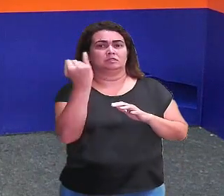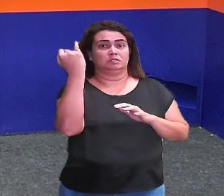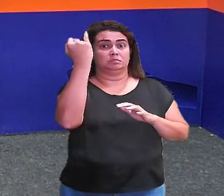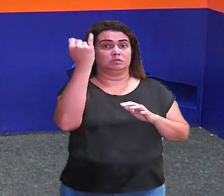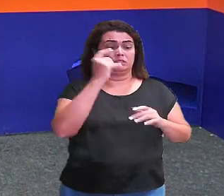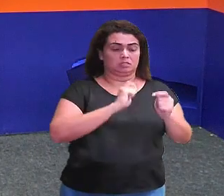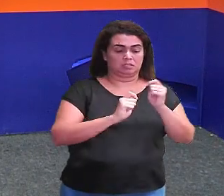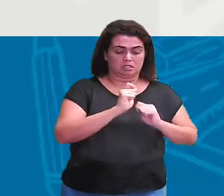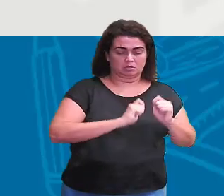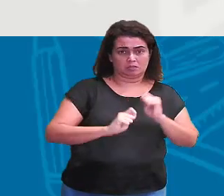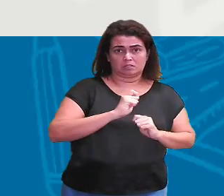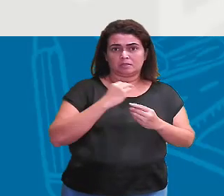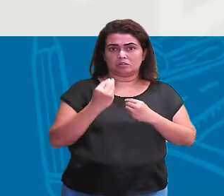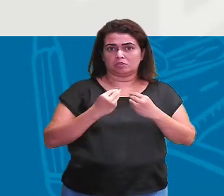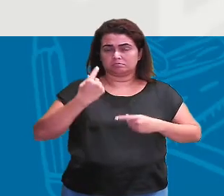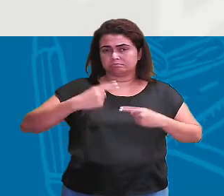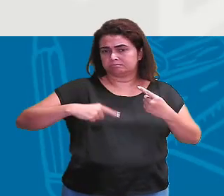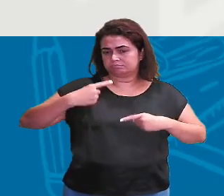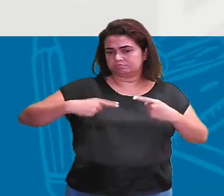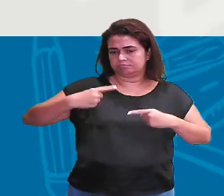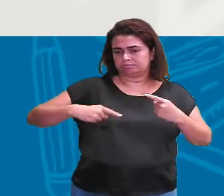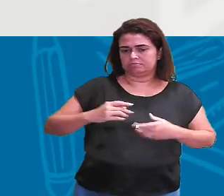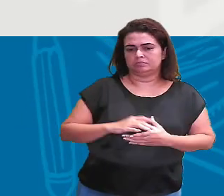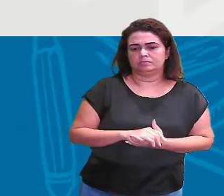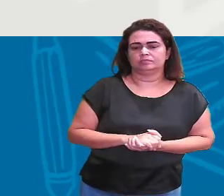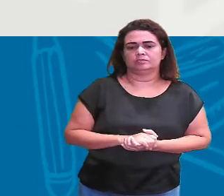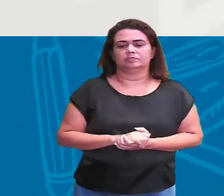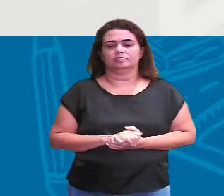economia dos últimos anos. Então vamos dar início.